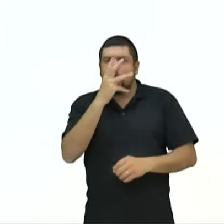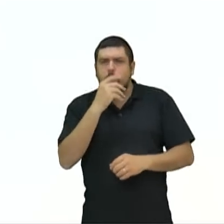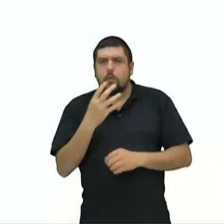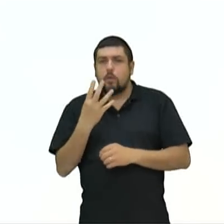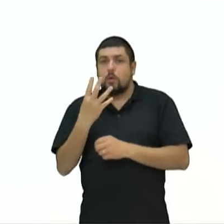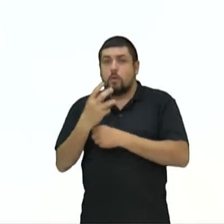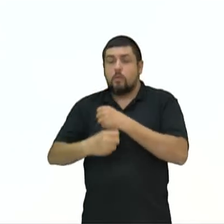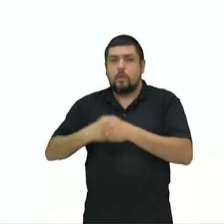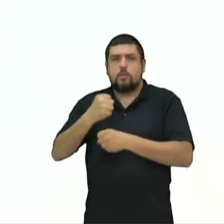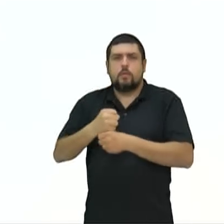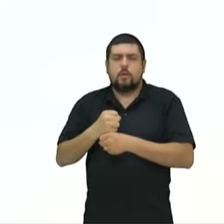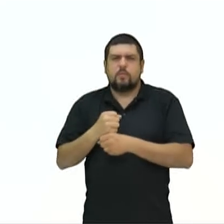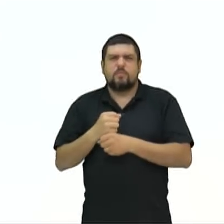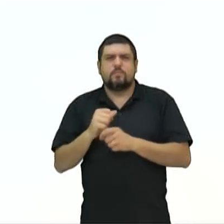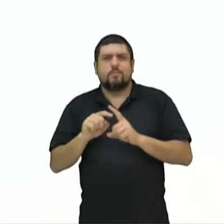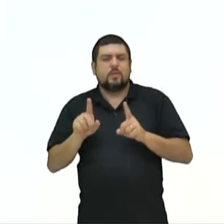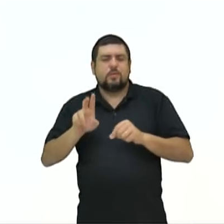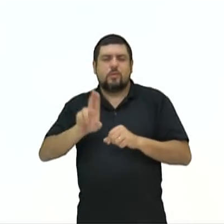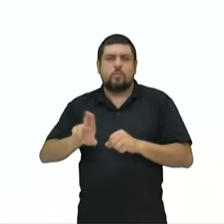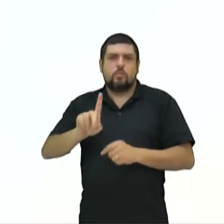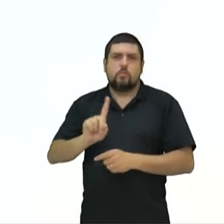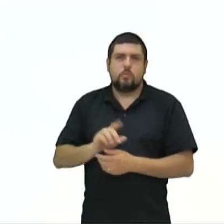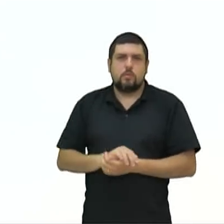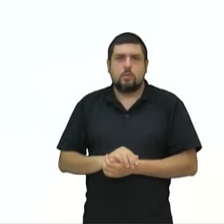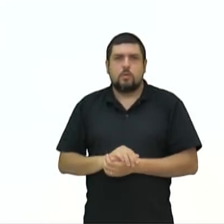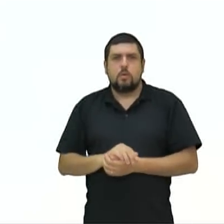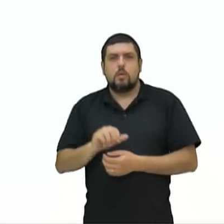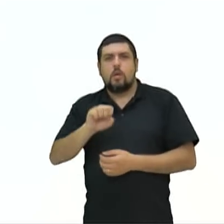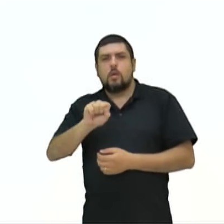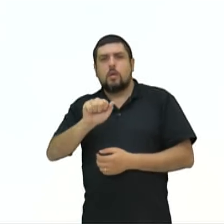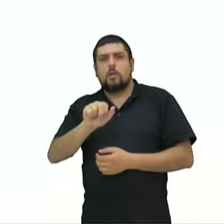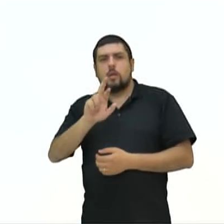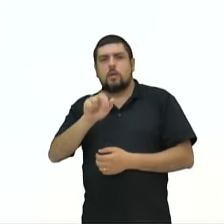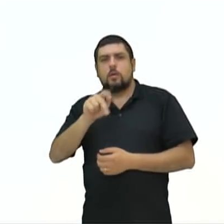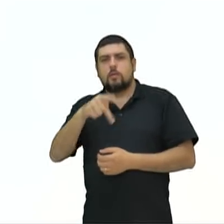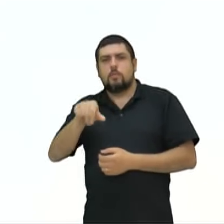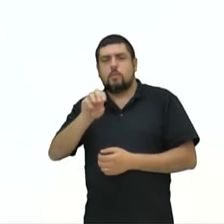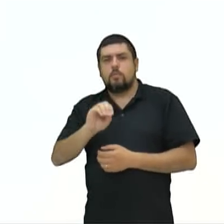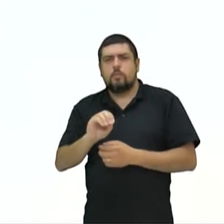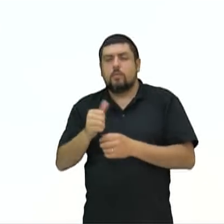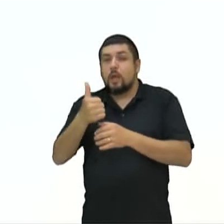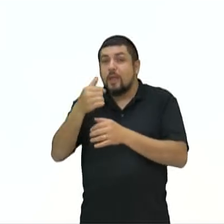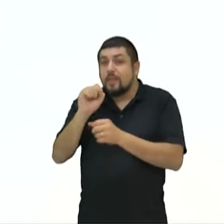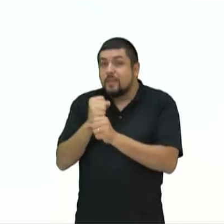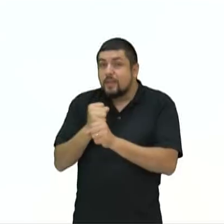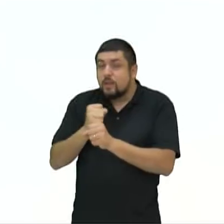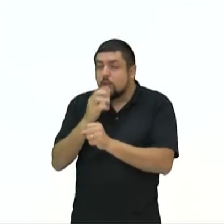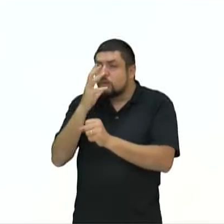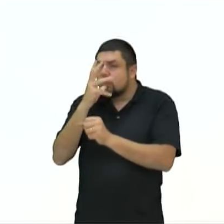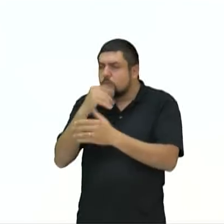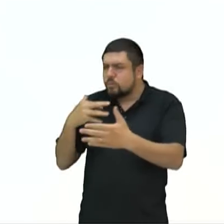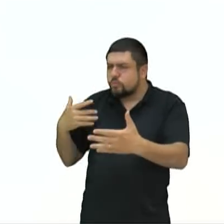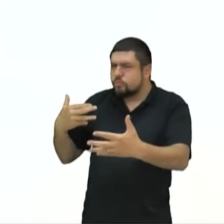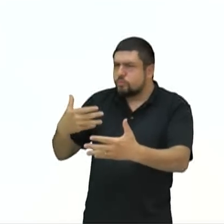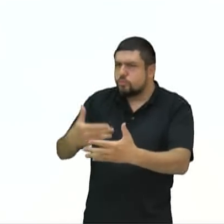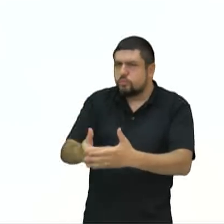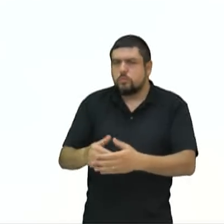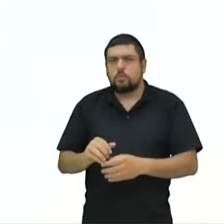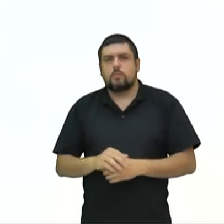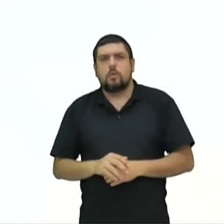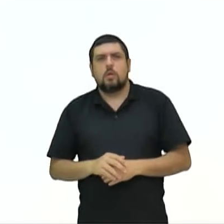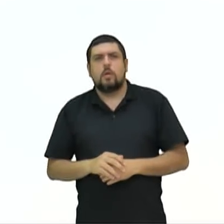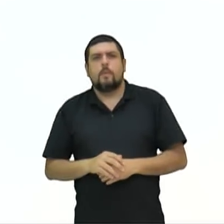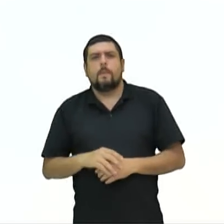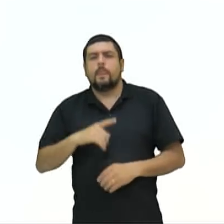muito certo, então nem é utilizada mais, tá? Então, sarampo fica em primeiro lugar, 10 anos para ser desenvolvida. Aí a gente tem aqui de